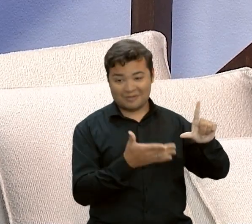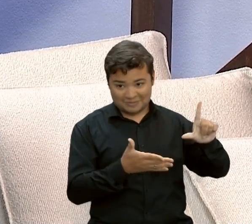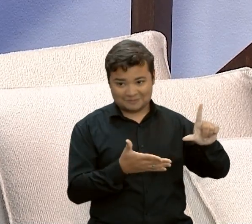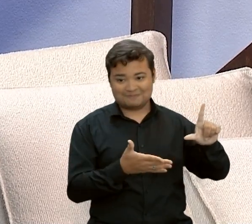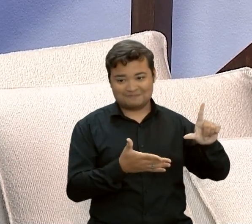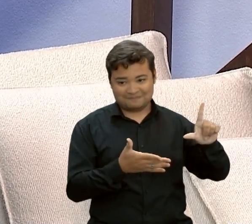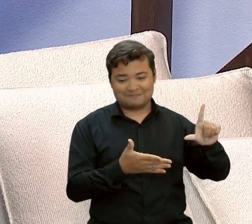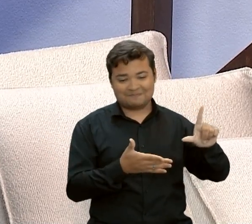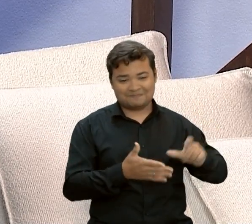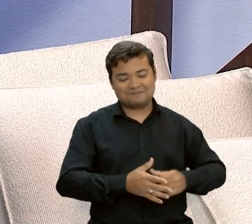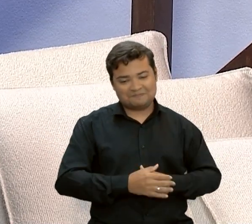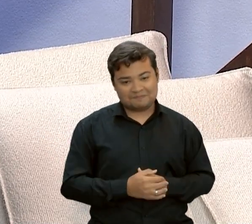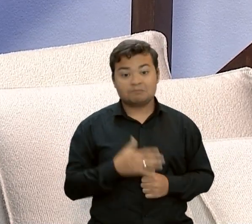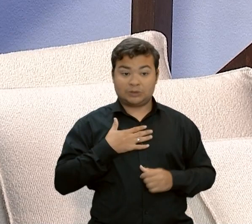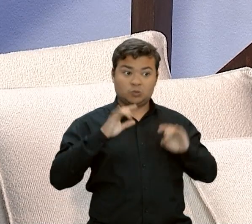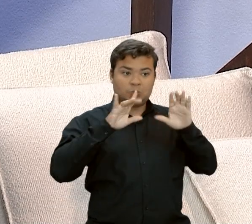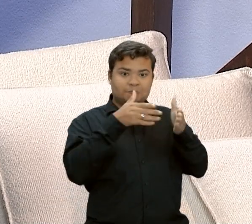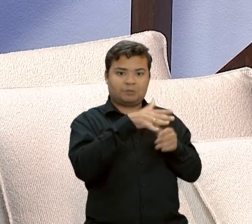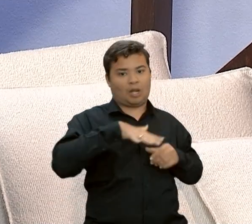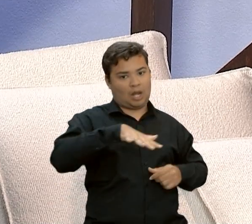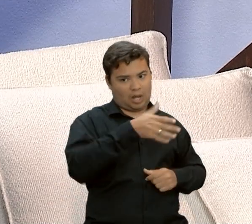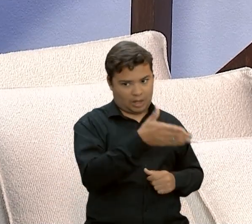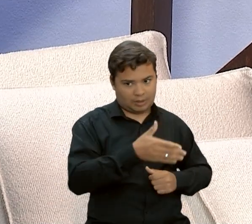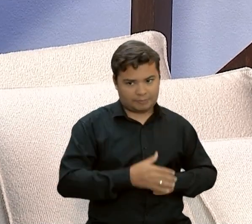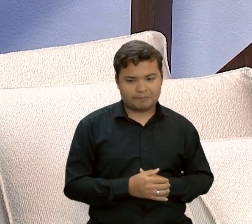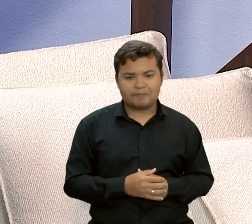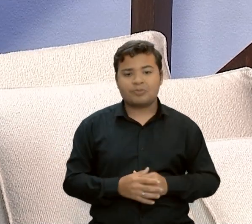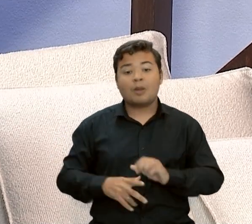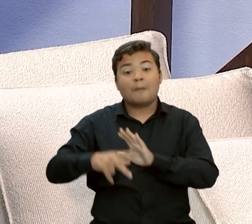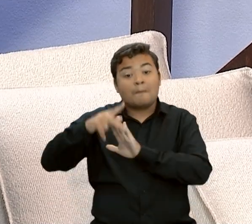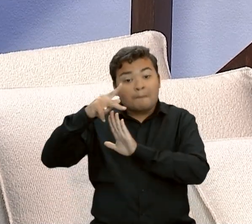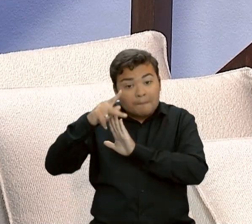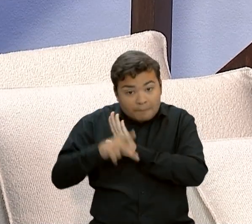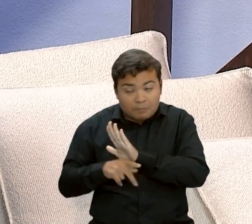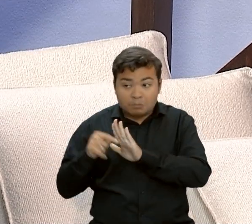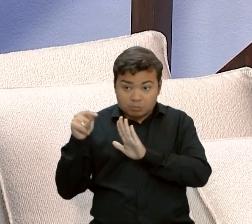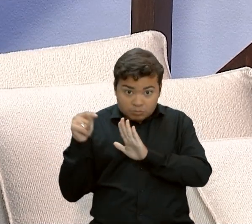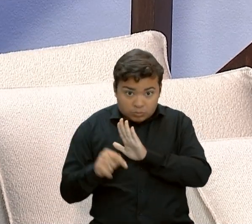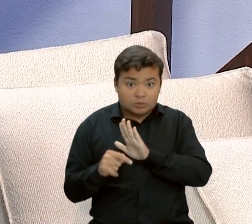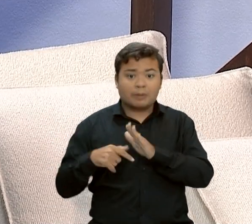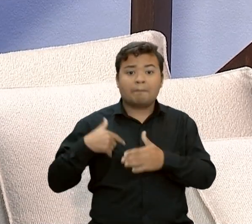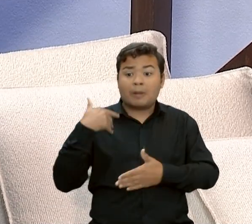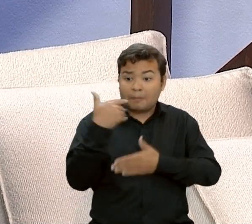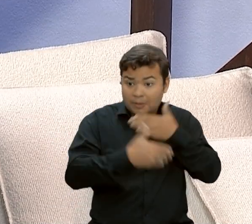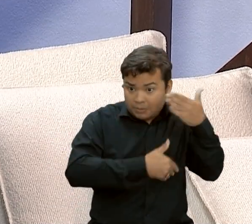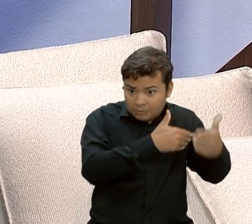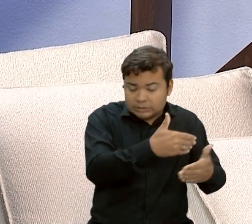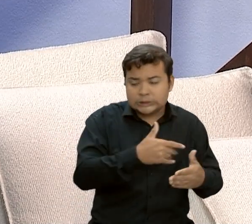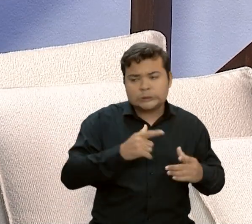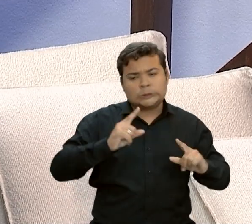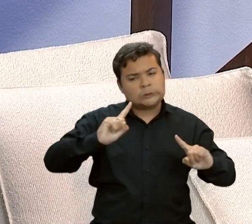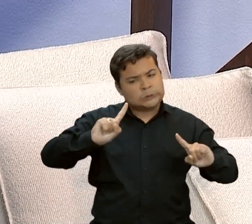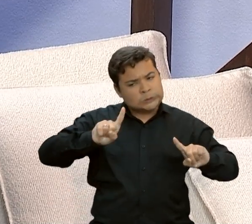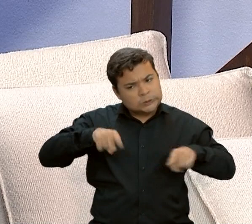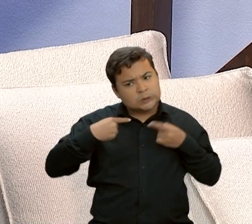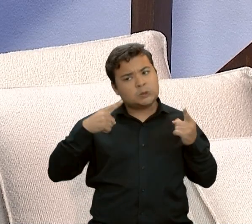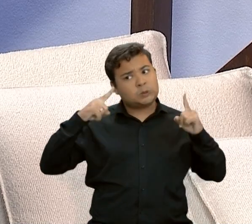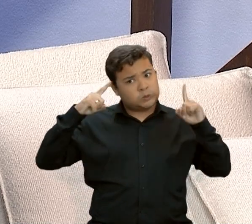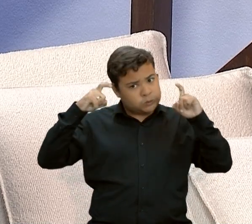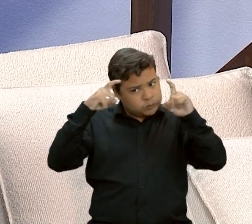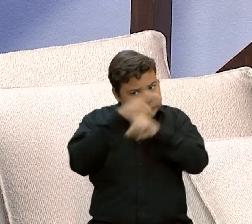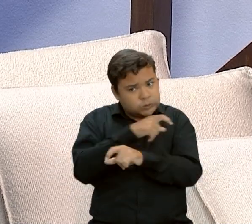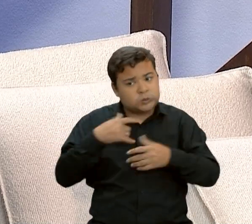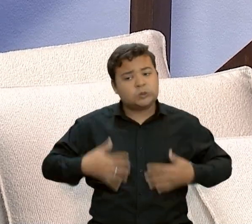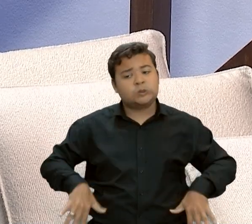Então, para tocar esse projeto, foi um grande desafio. Eu tive que me preparar para